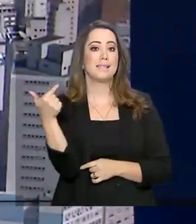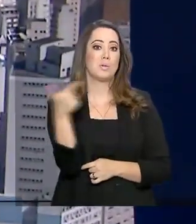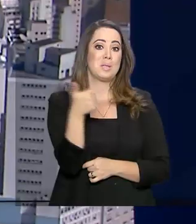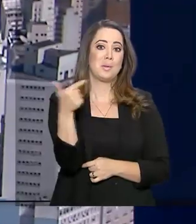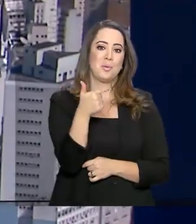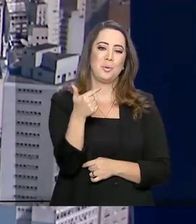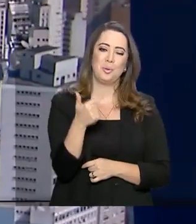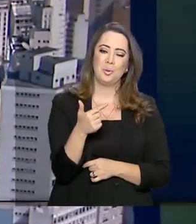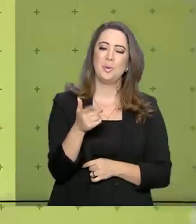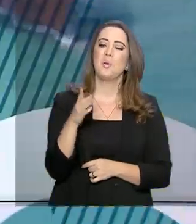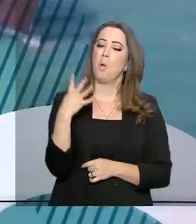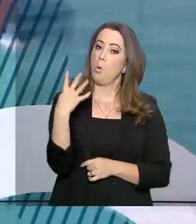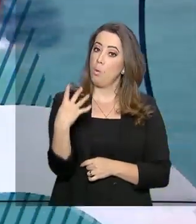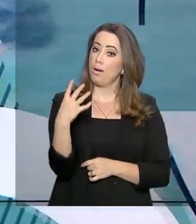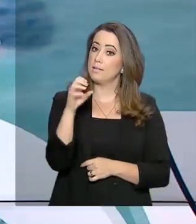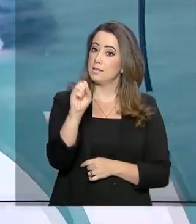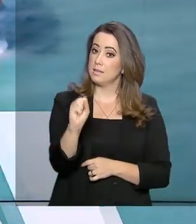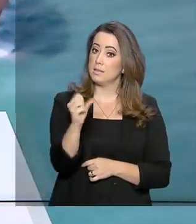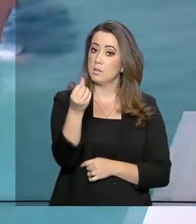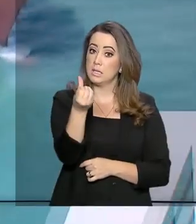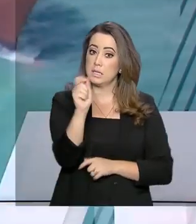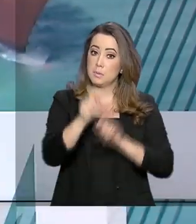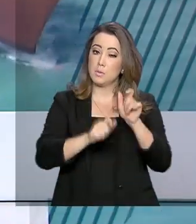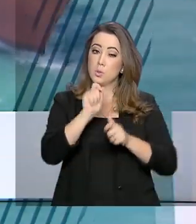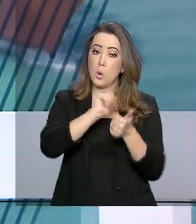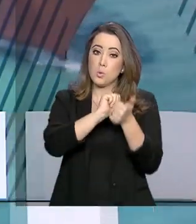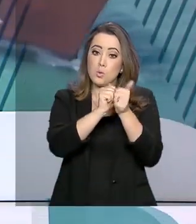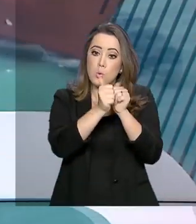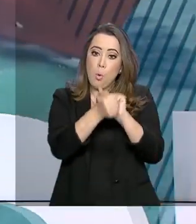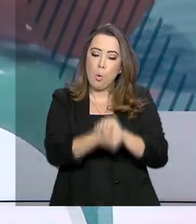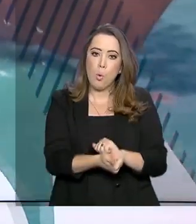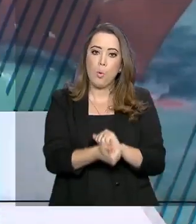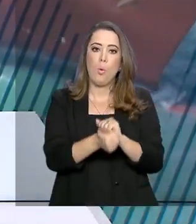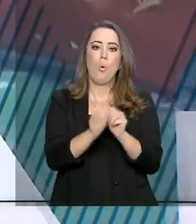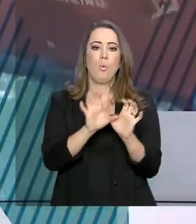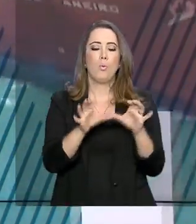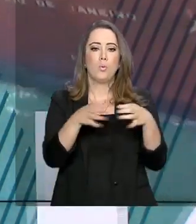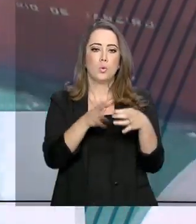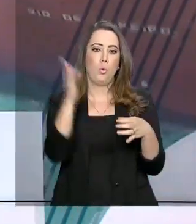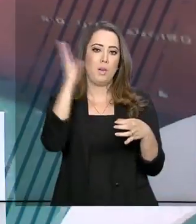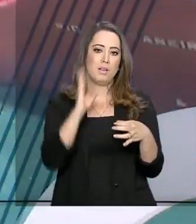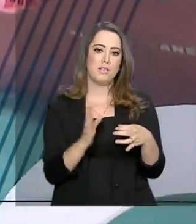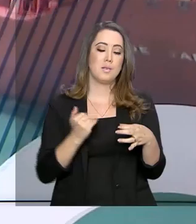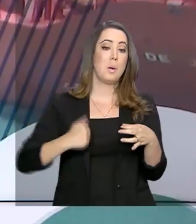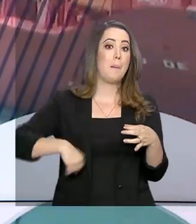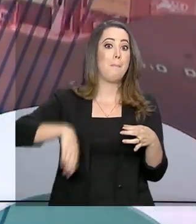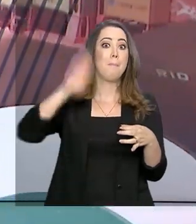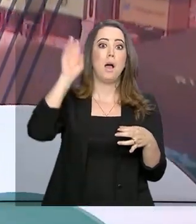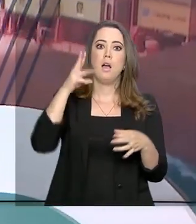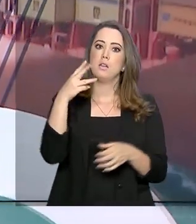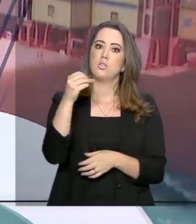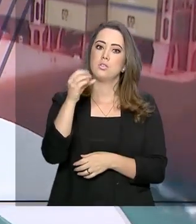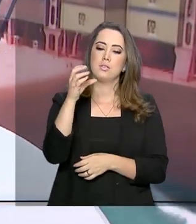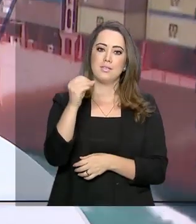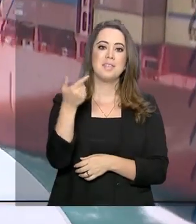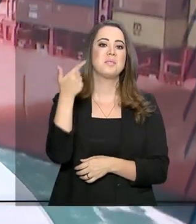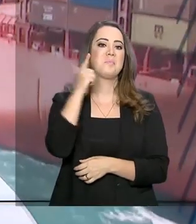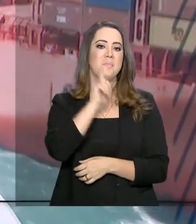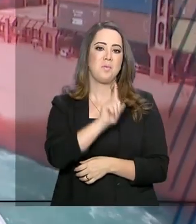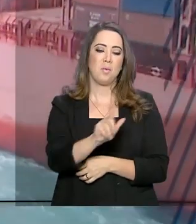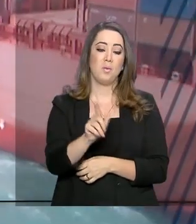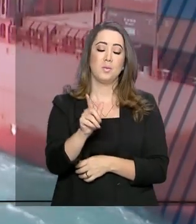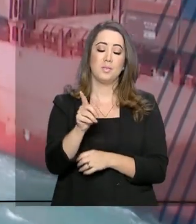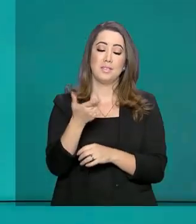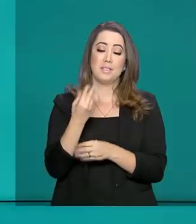segundo lugar. Dos 486 atletas da delegação brasileira, mais de 300 são contemplados